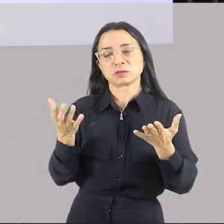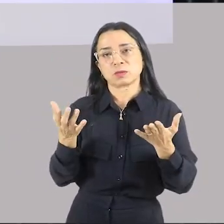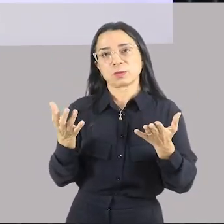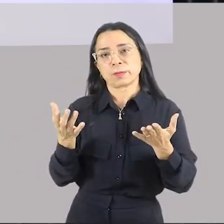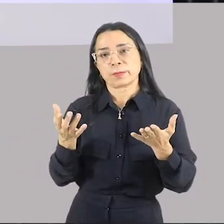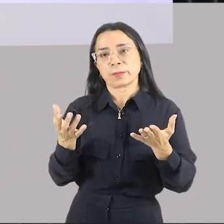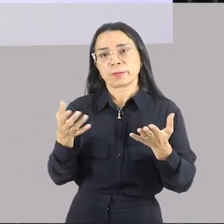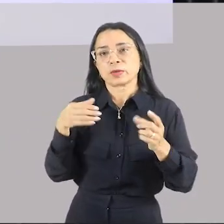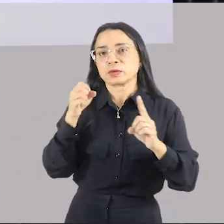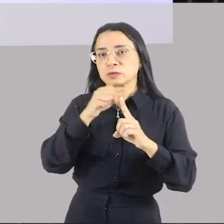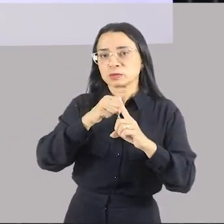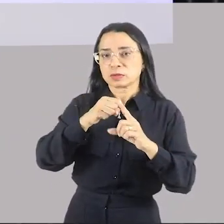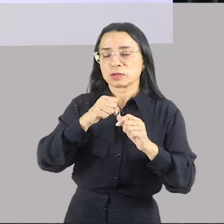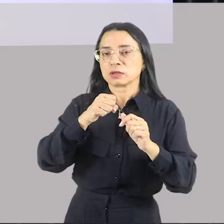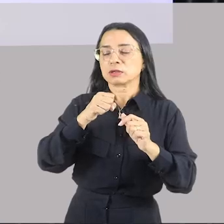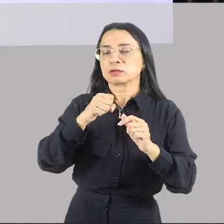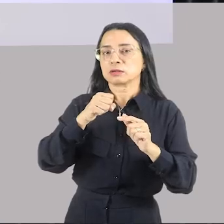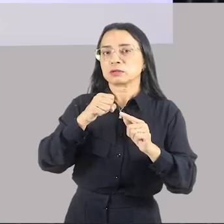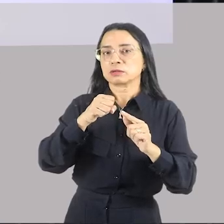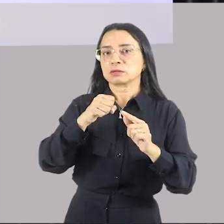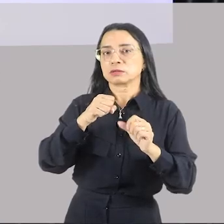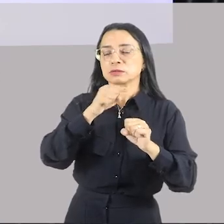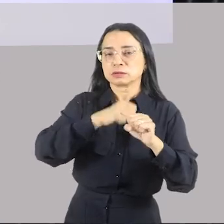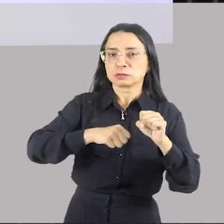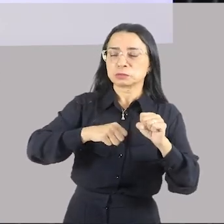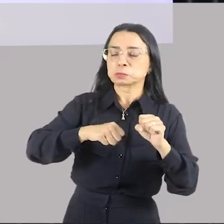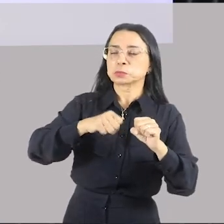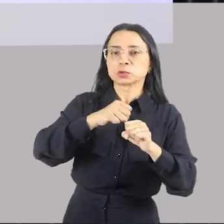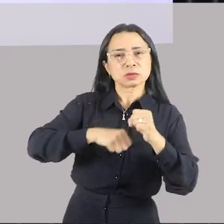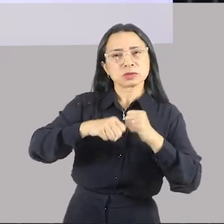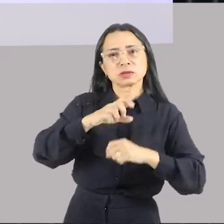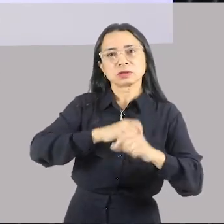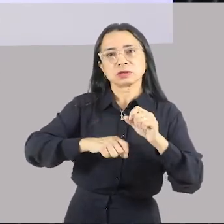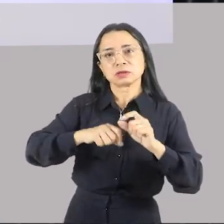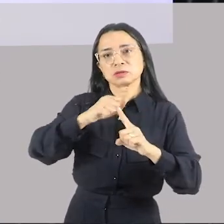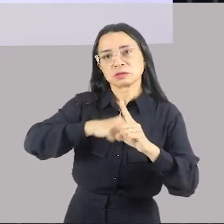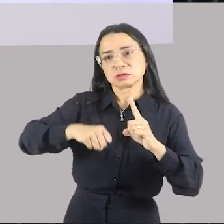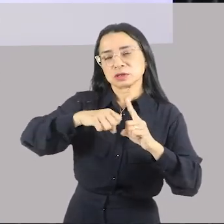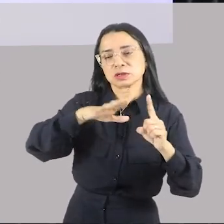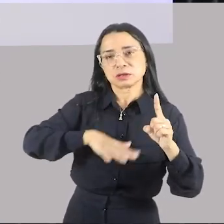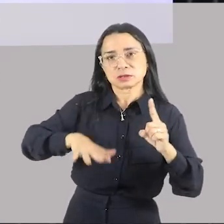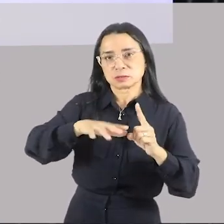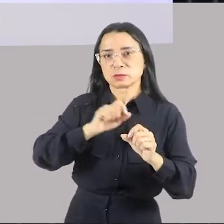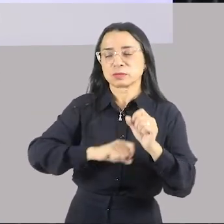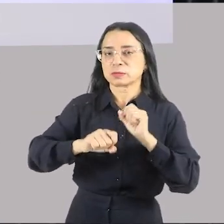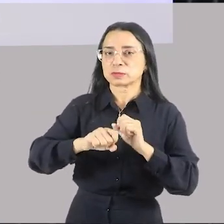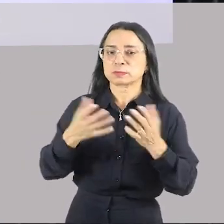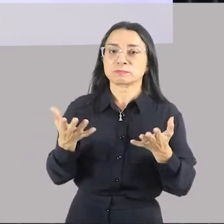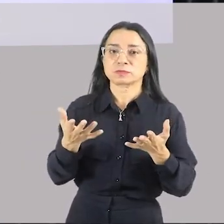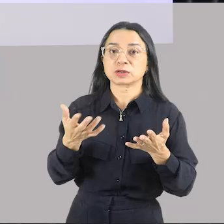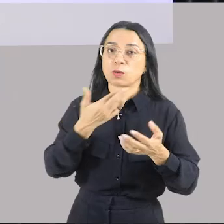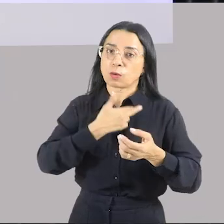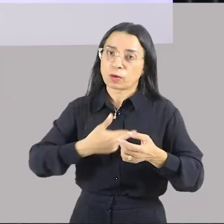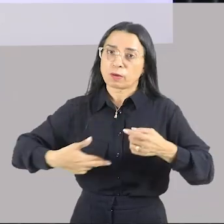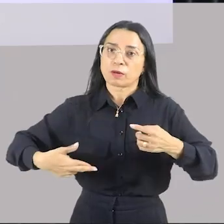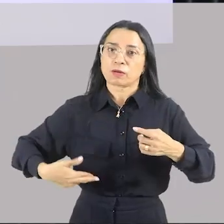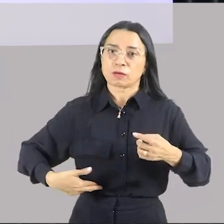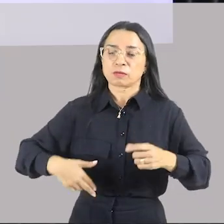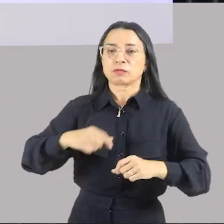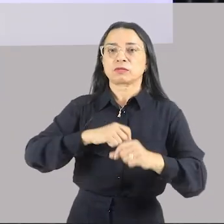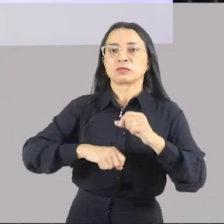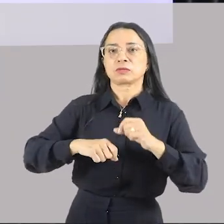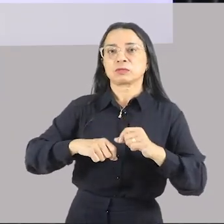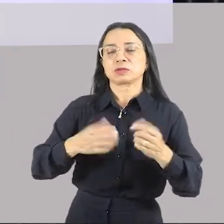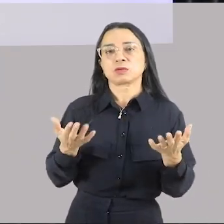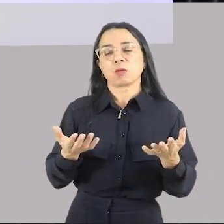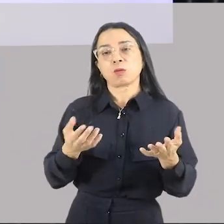parte da América, né, do continente americano, da Europa Ocidental, né, são regimes democráticos, representativos, o